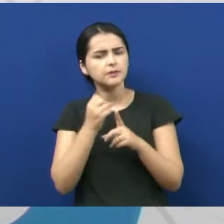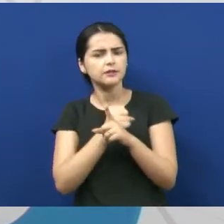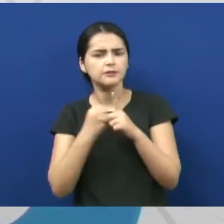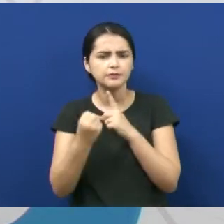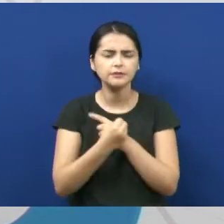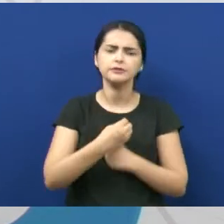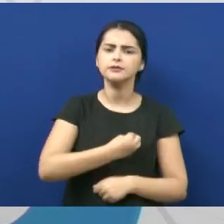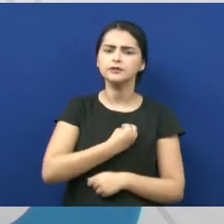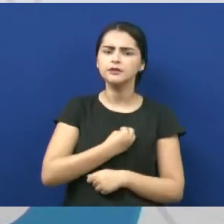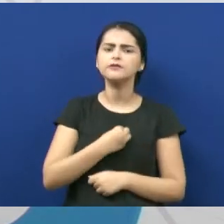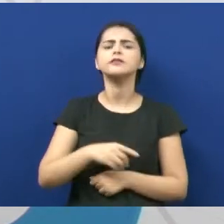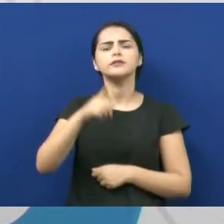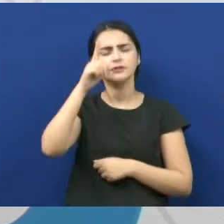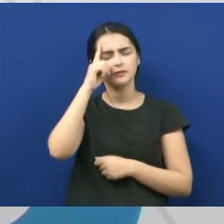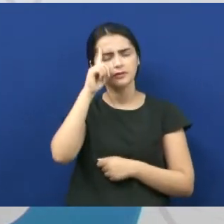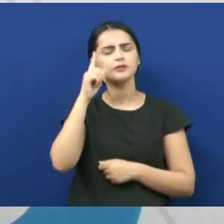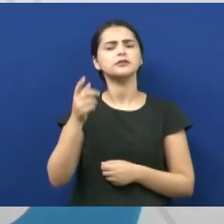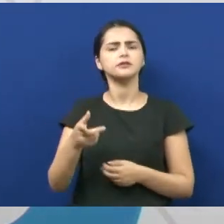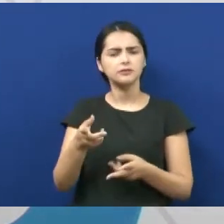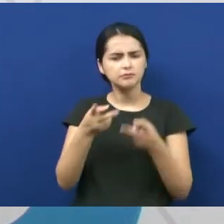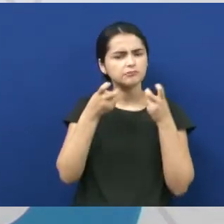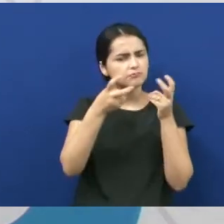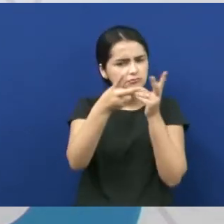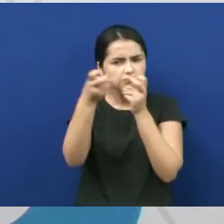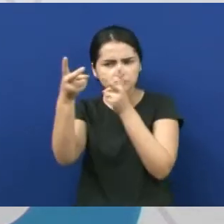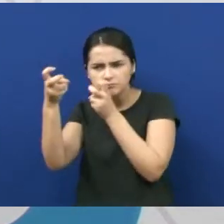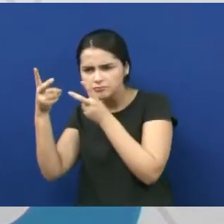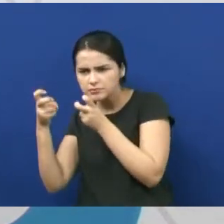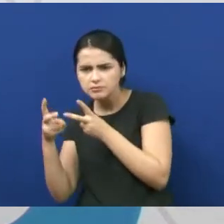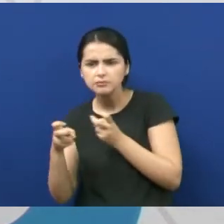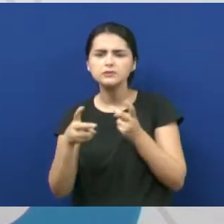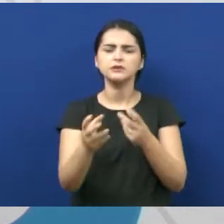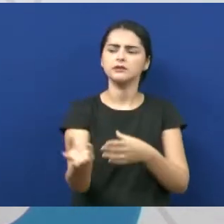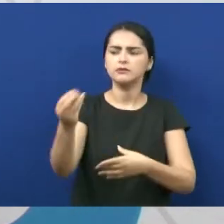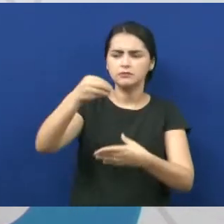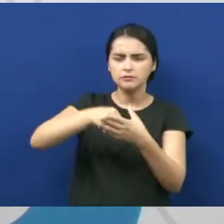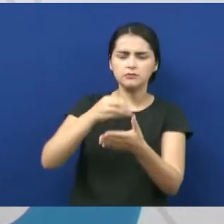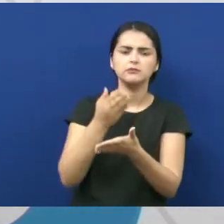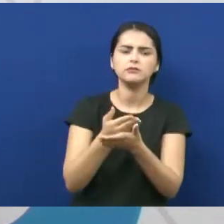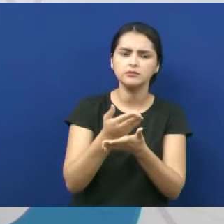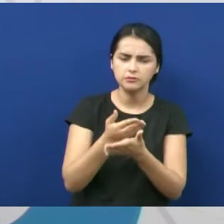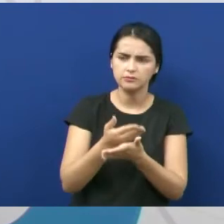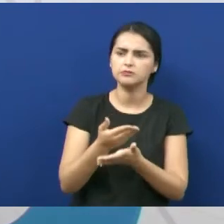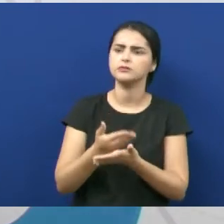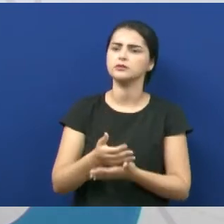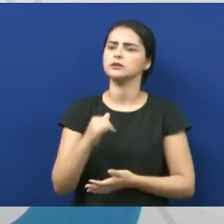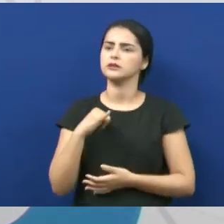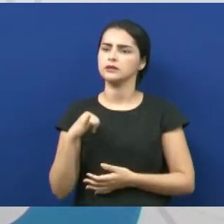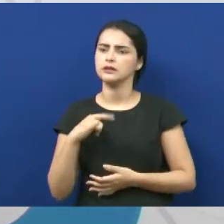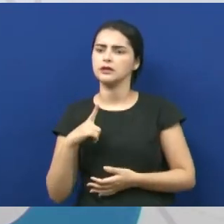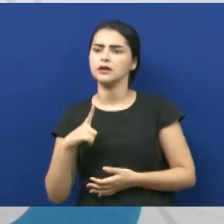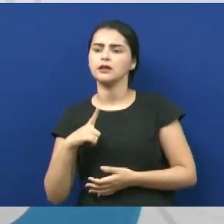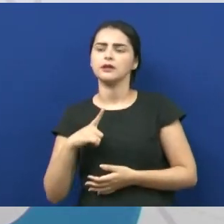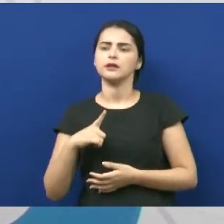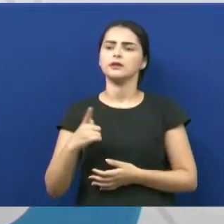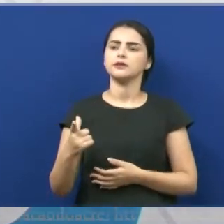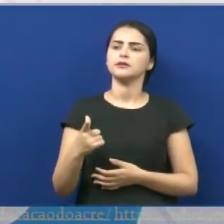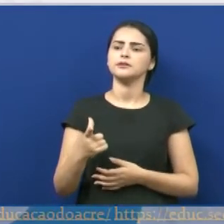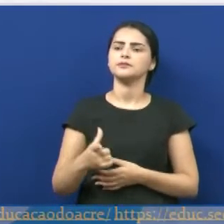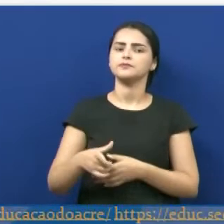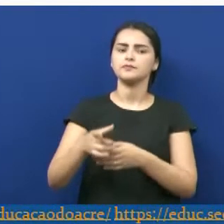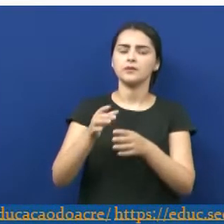tantas coisas que você utiliza no seu dia a dia está dentro do campo de estudo das soluções. E aí eu tenho soluções de caráter